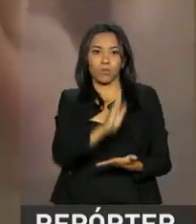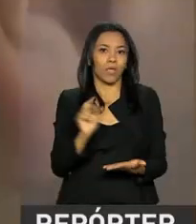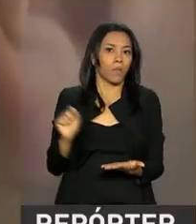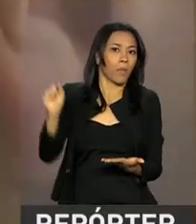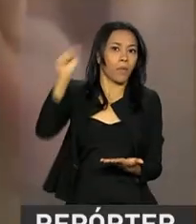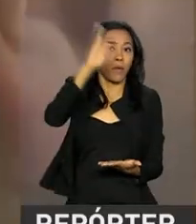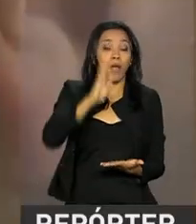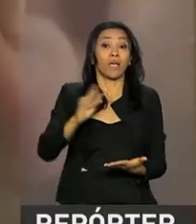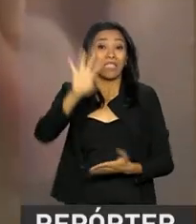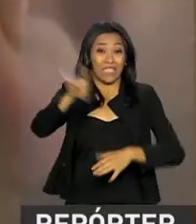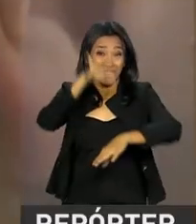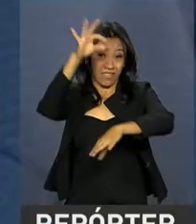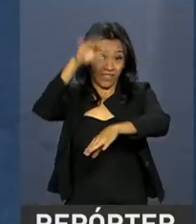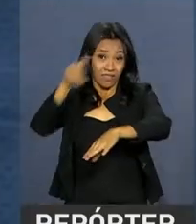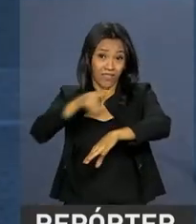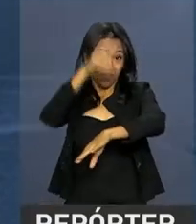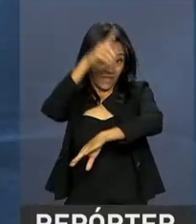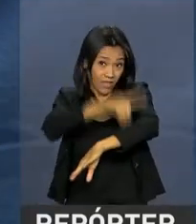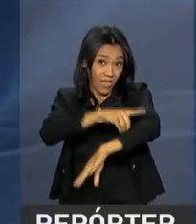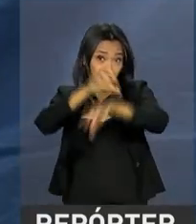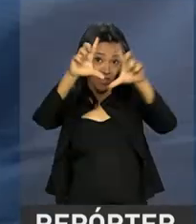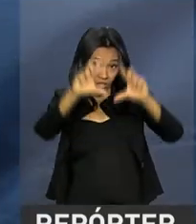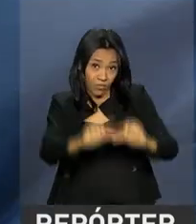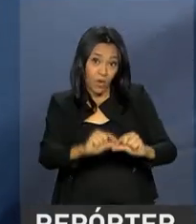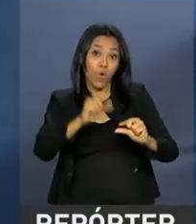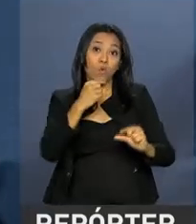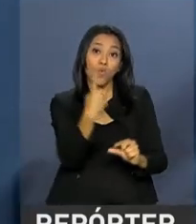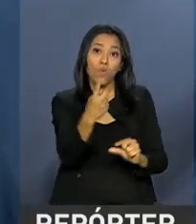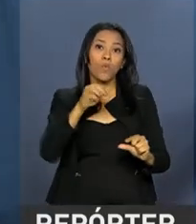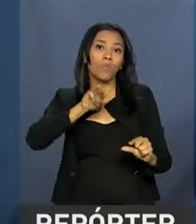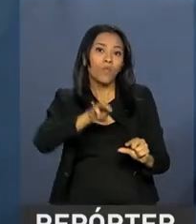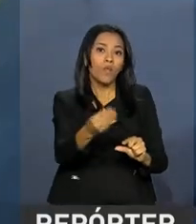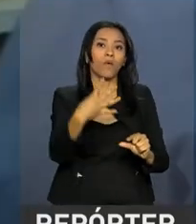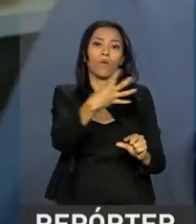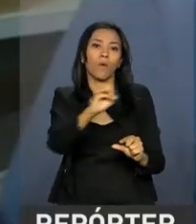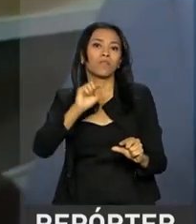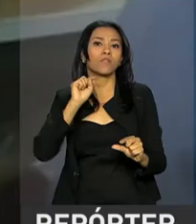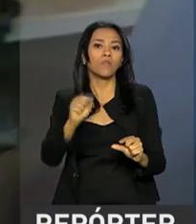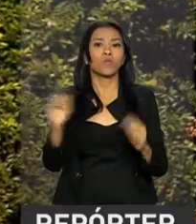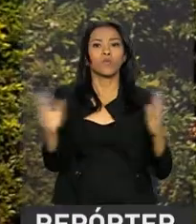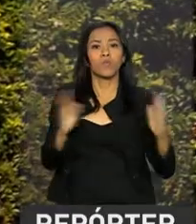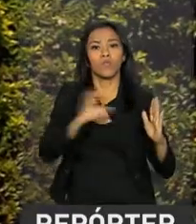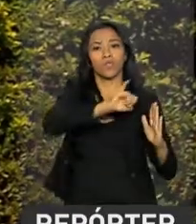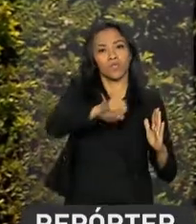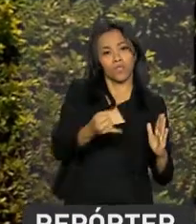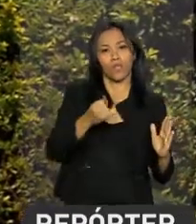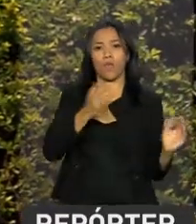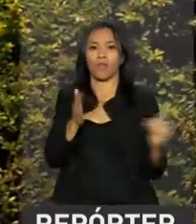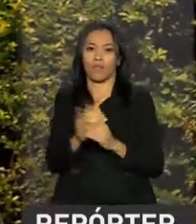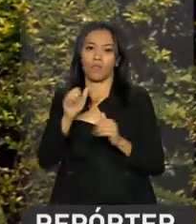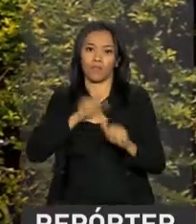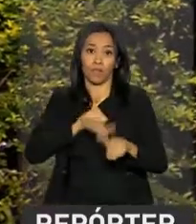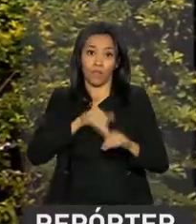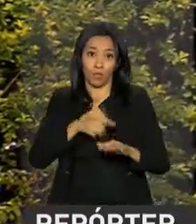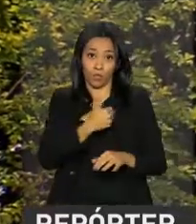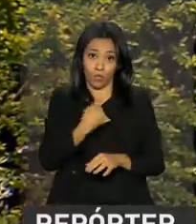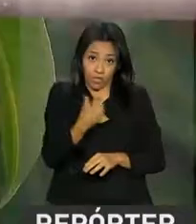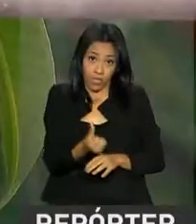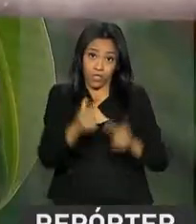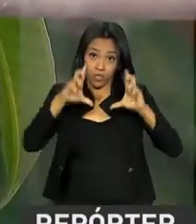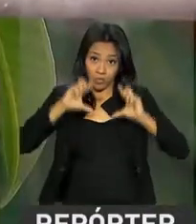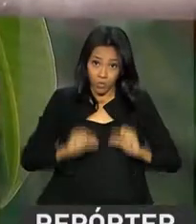por exemplo caíram mais de 1 caíram de mais de 1 milhão e 400 mil entre janeiro e setembro de 2016 para